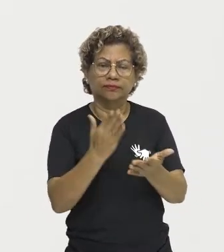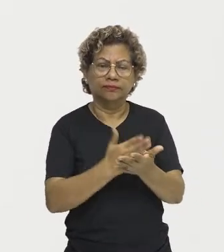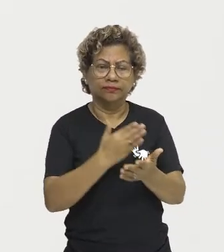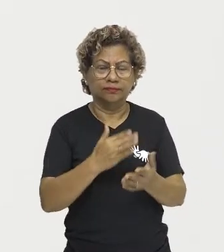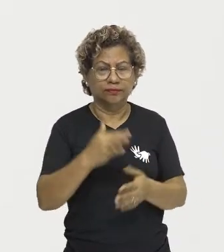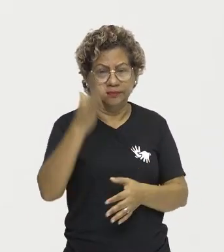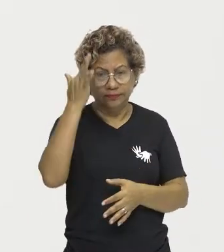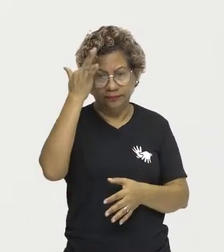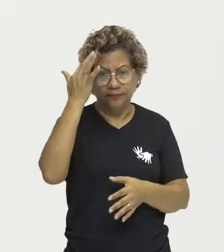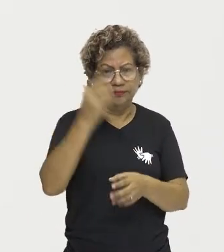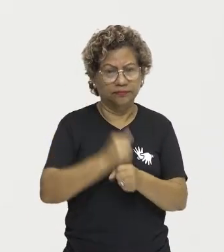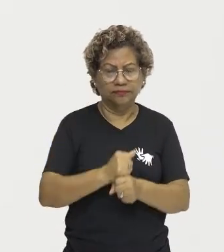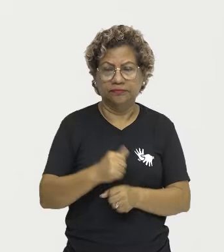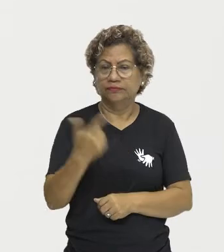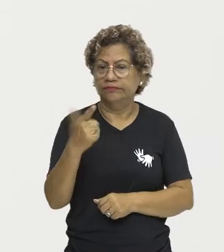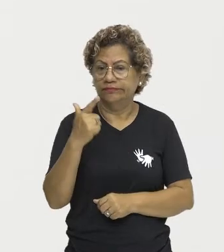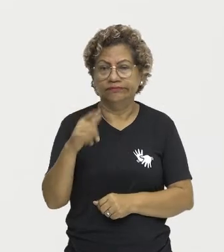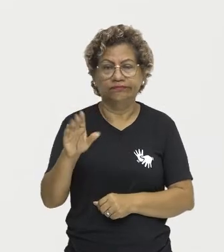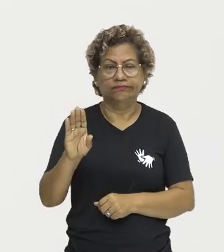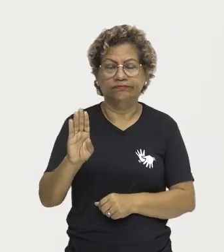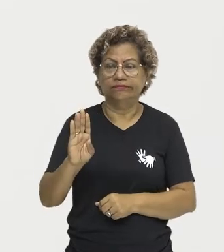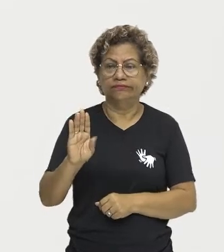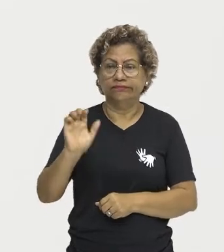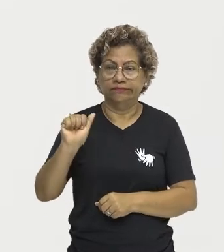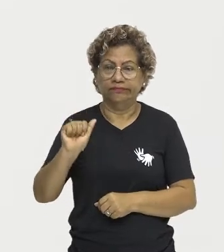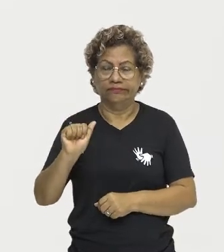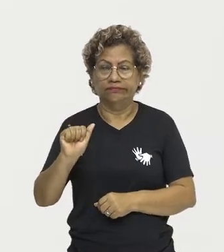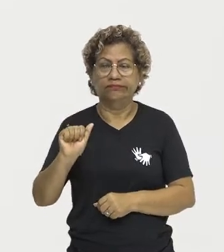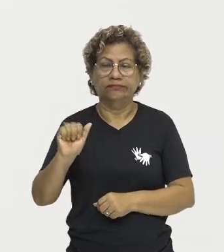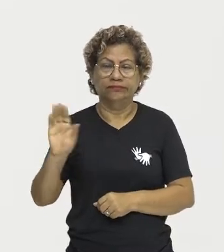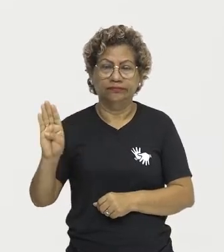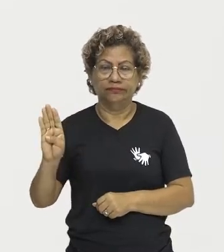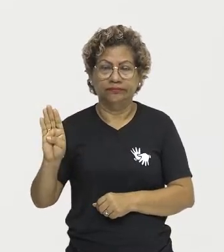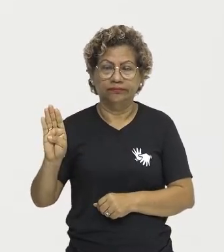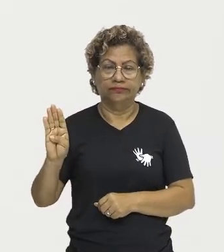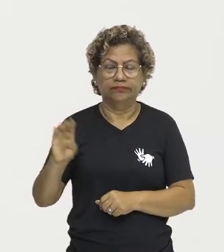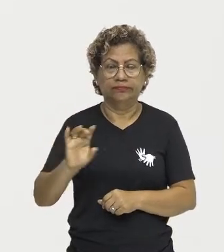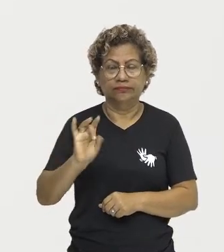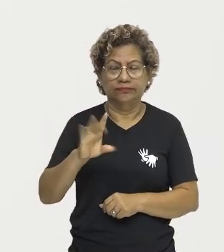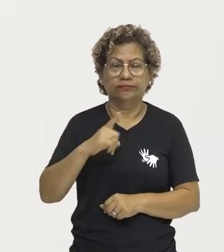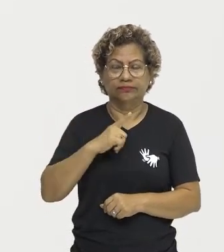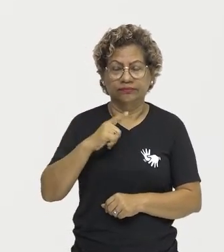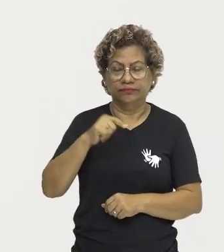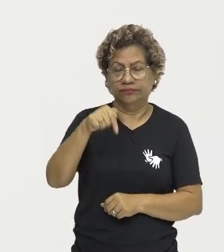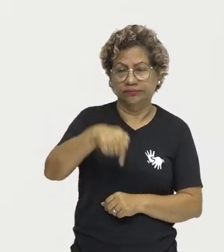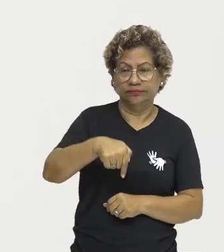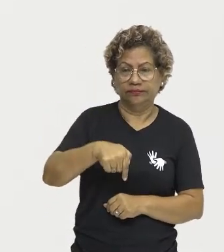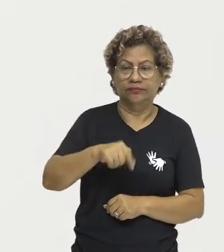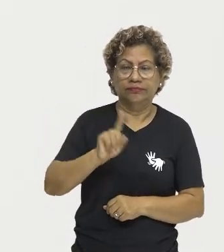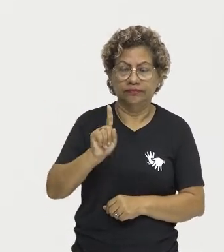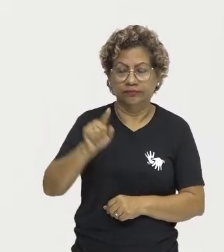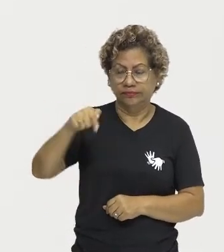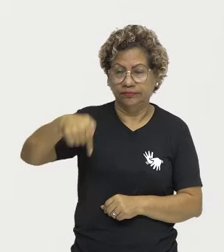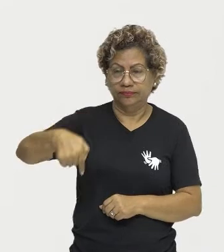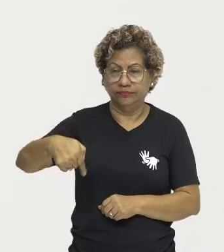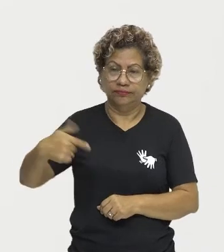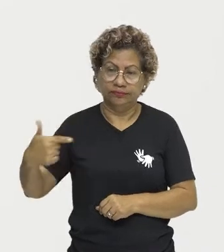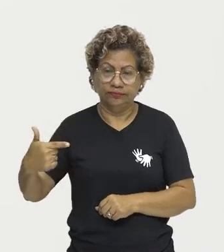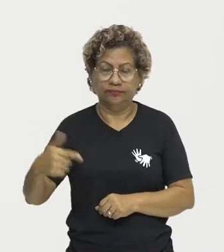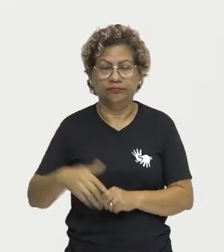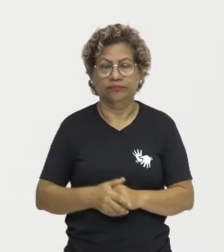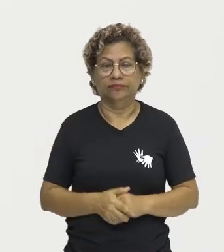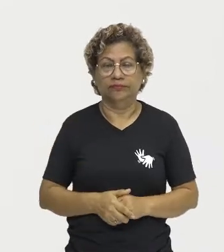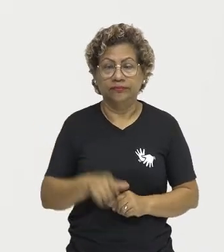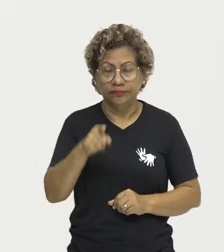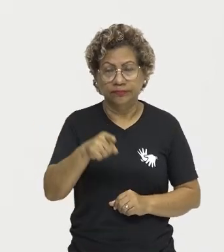não tem QA mais QB. Lá aparece Q1 mais Q2. Está errado? Não. O que vale aqui é que